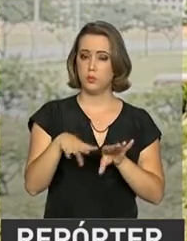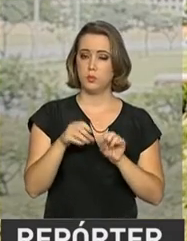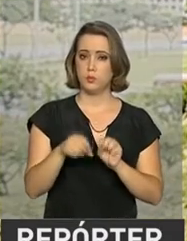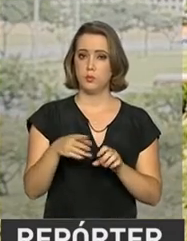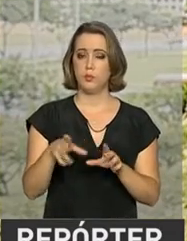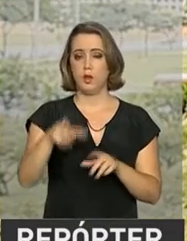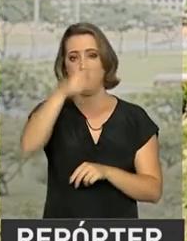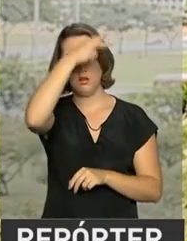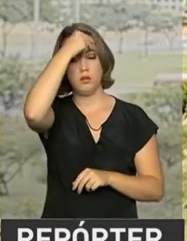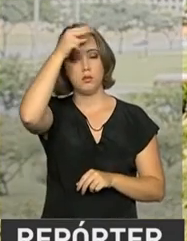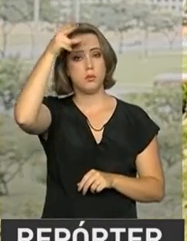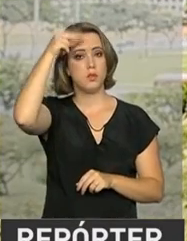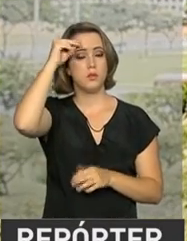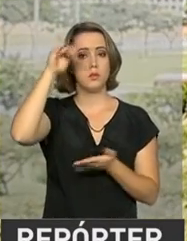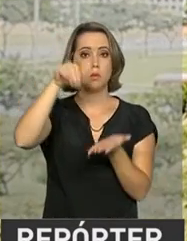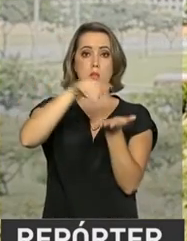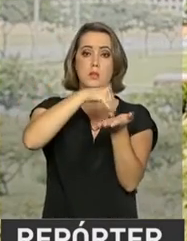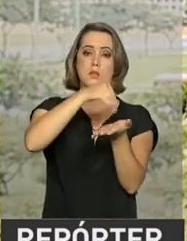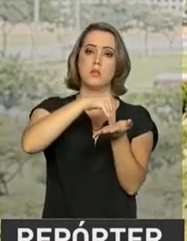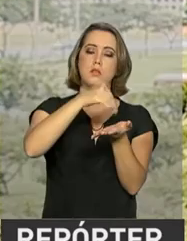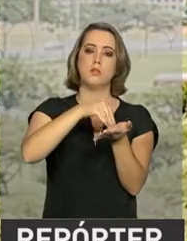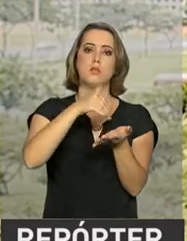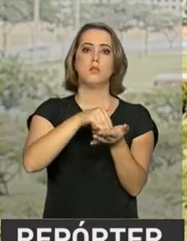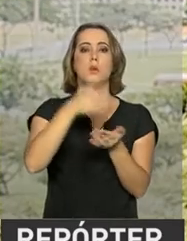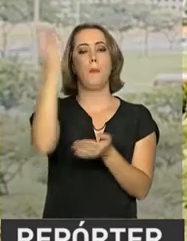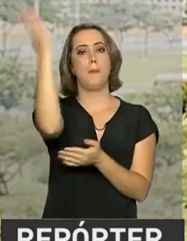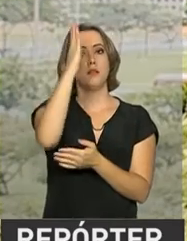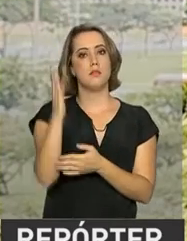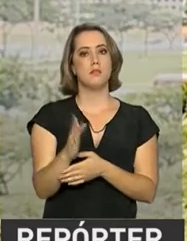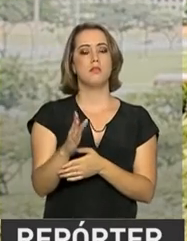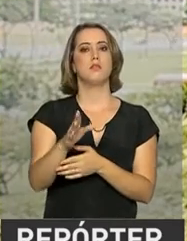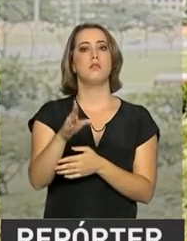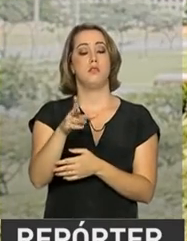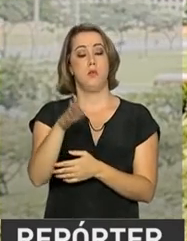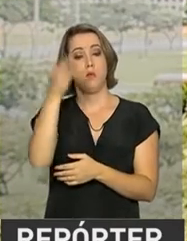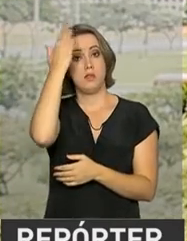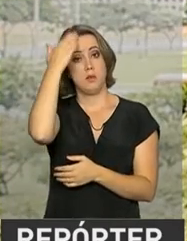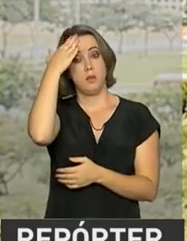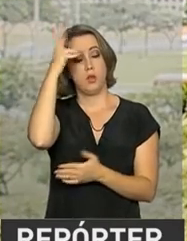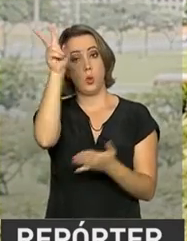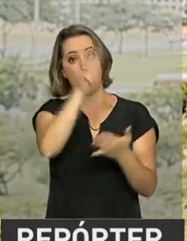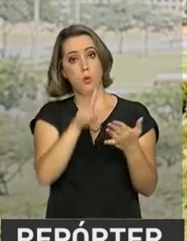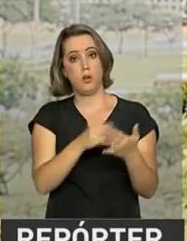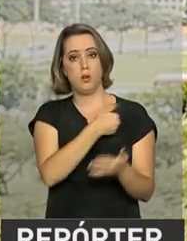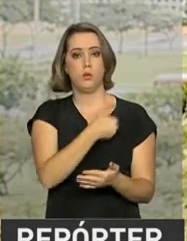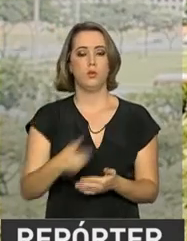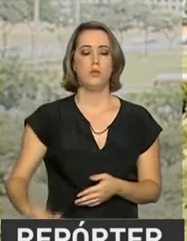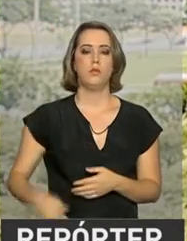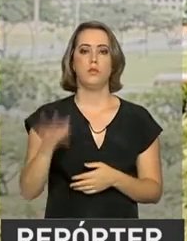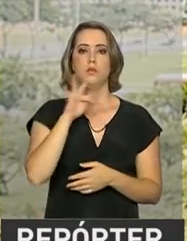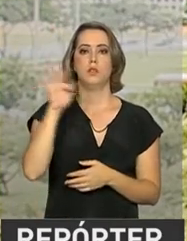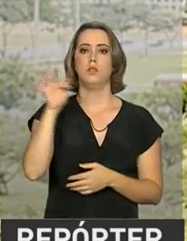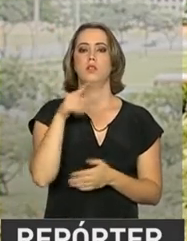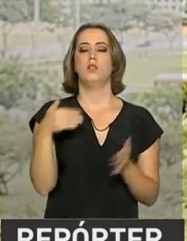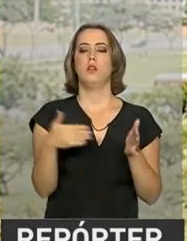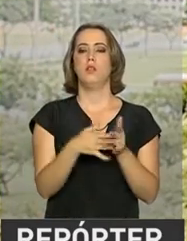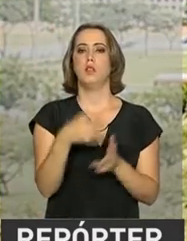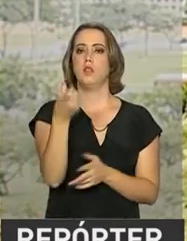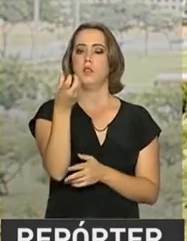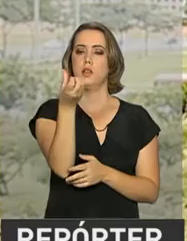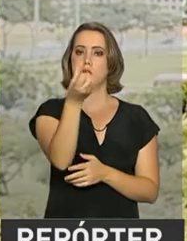se inscrevam no programa brasil alfabetizado do governo federal vai até 6 de março